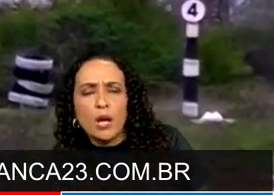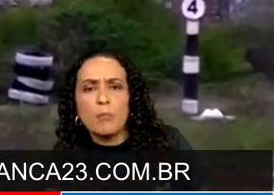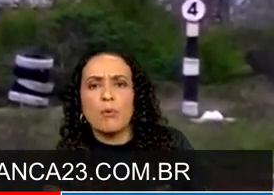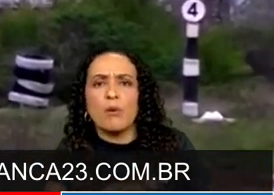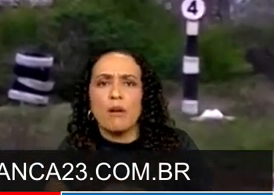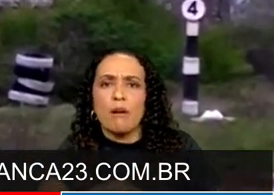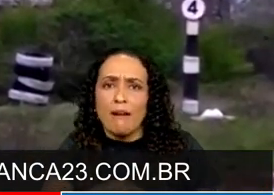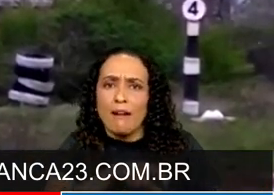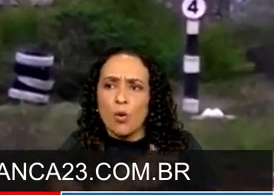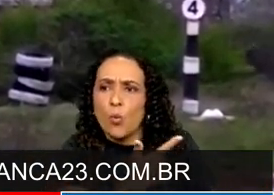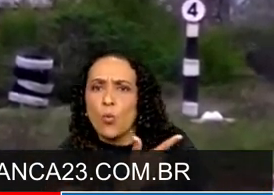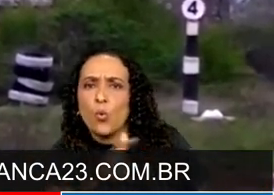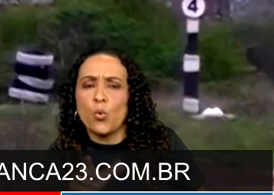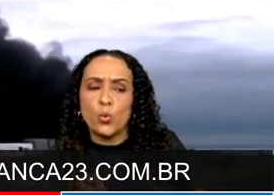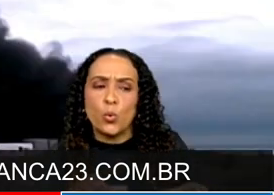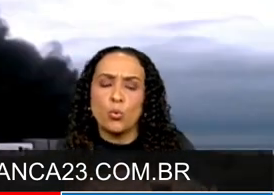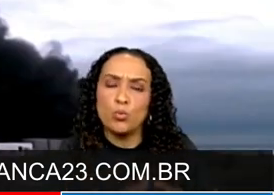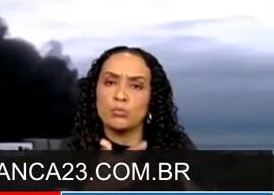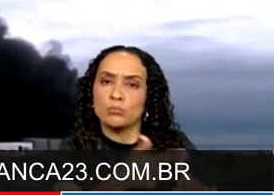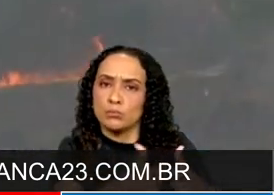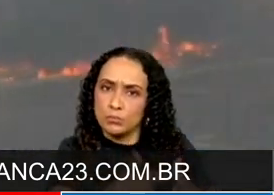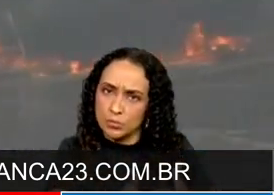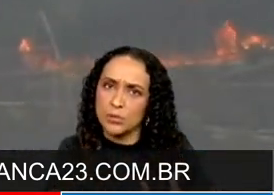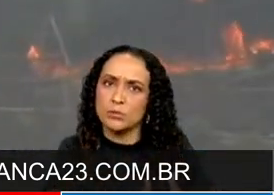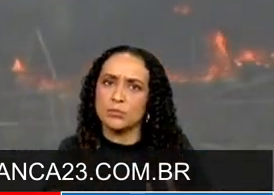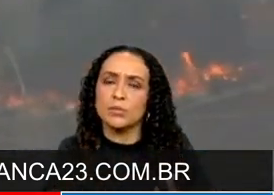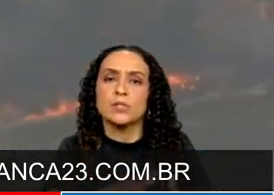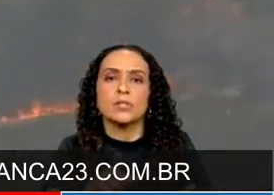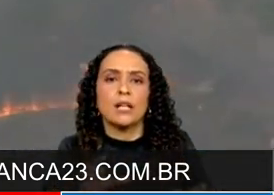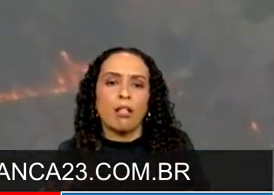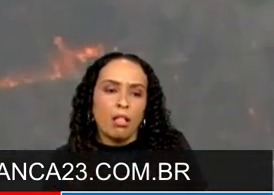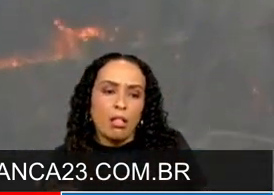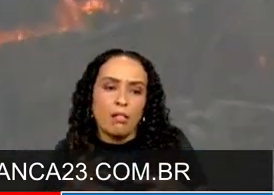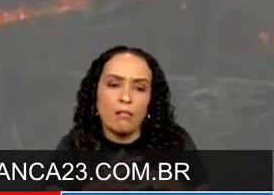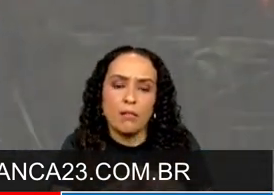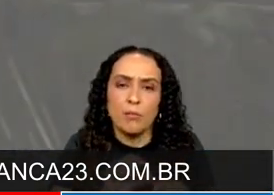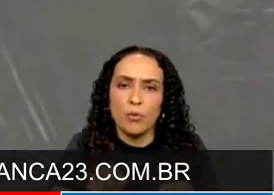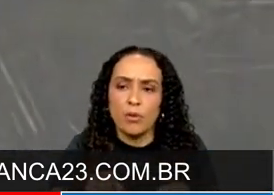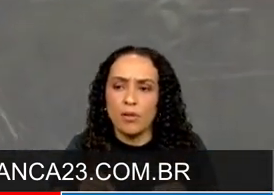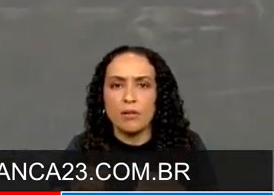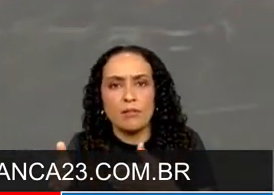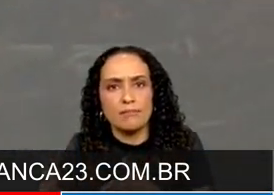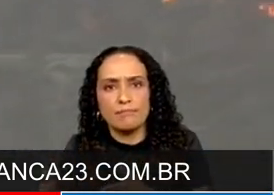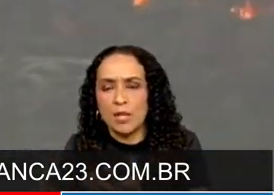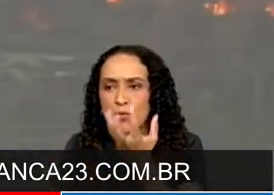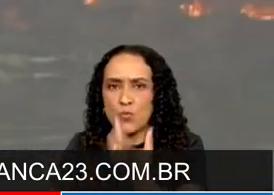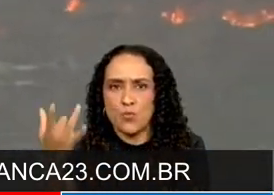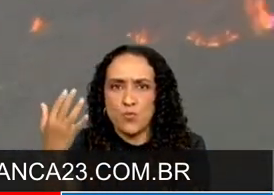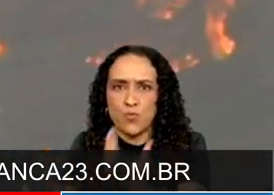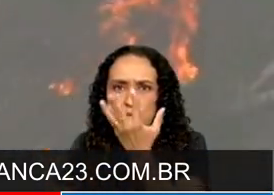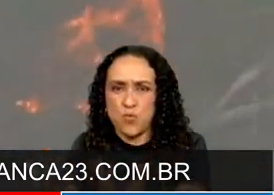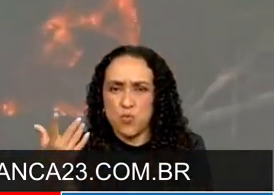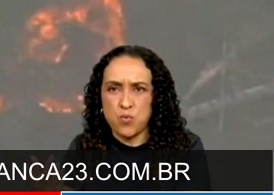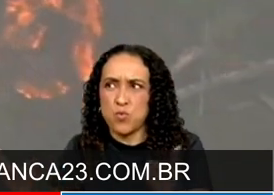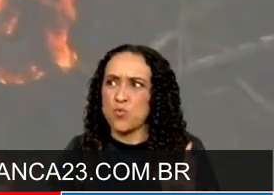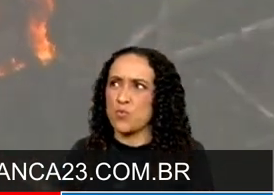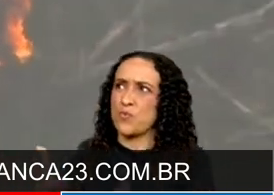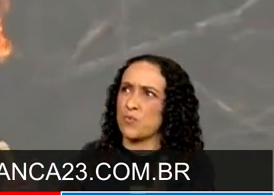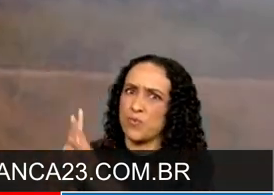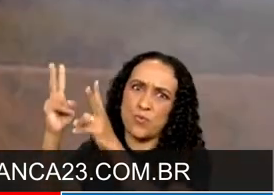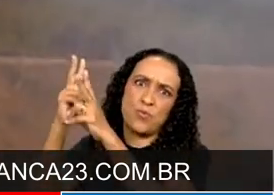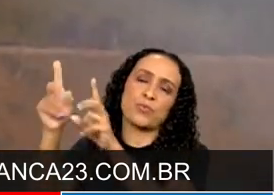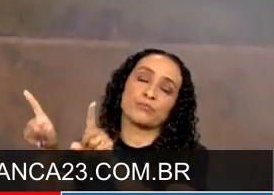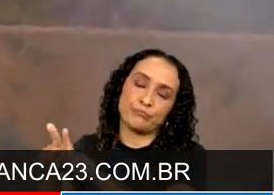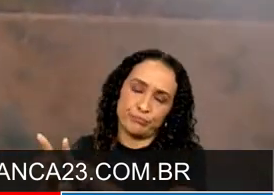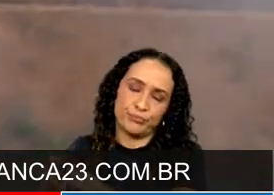está falando de um outro conjunto de problemas ligados, por exemplo, à questão das queimadas, da fumaça